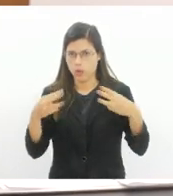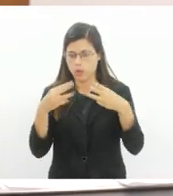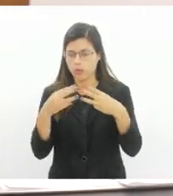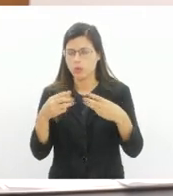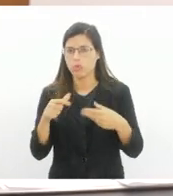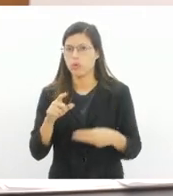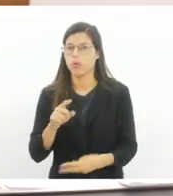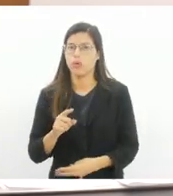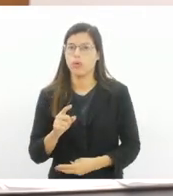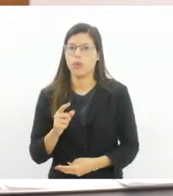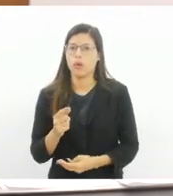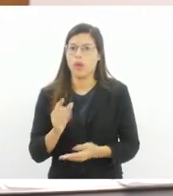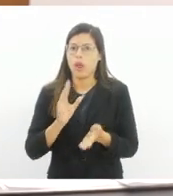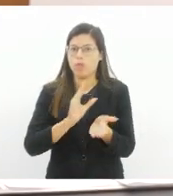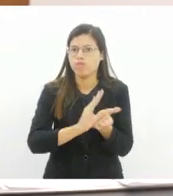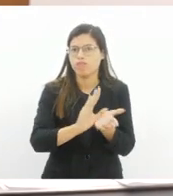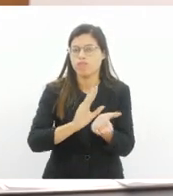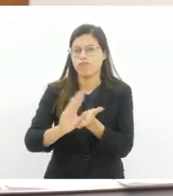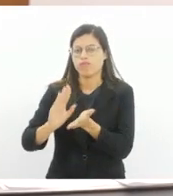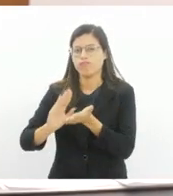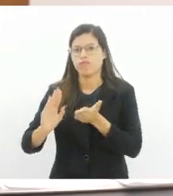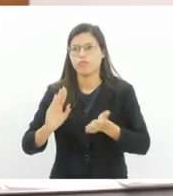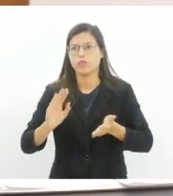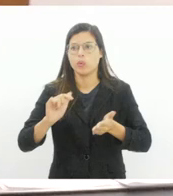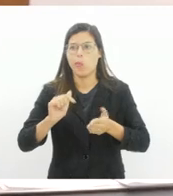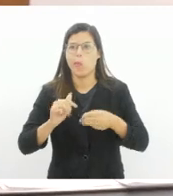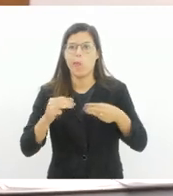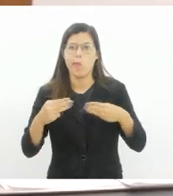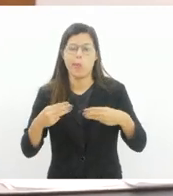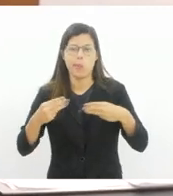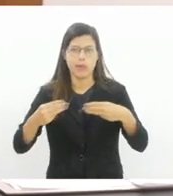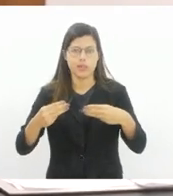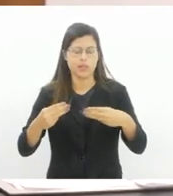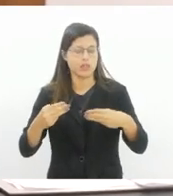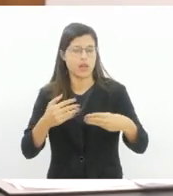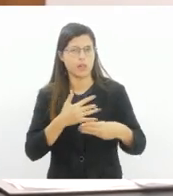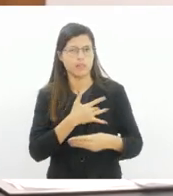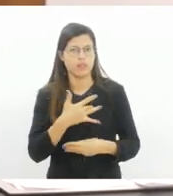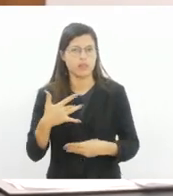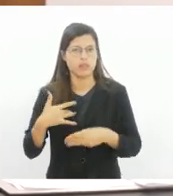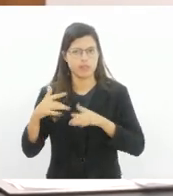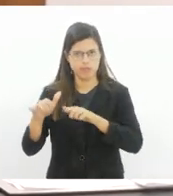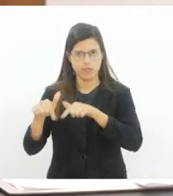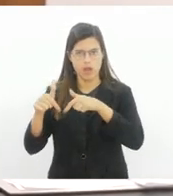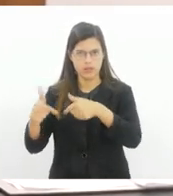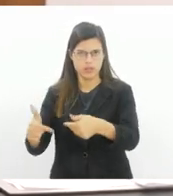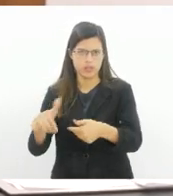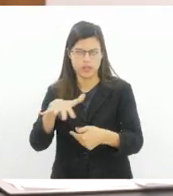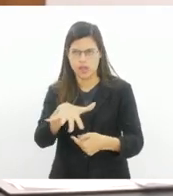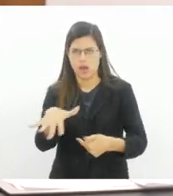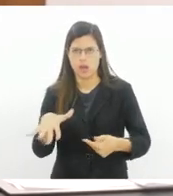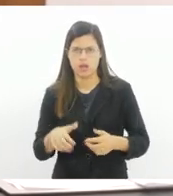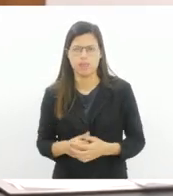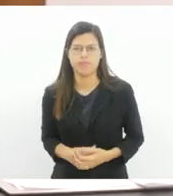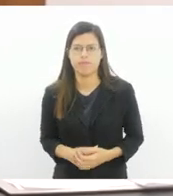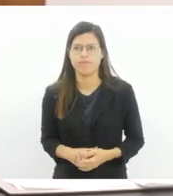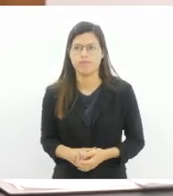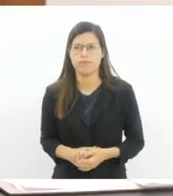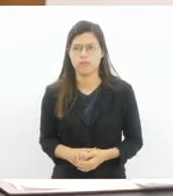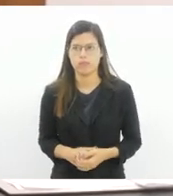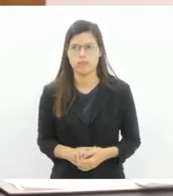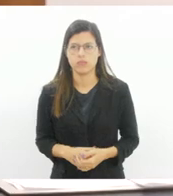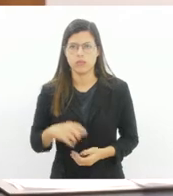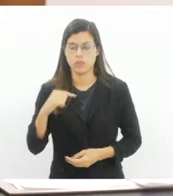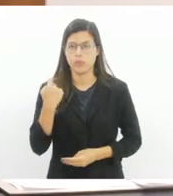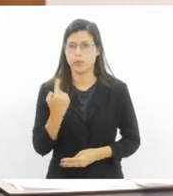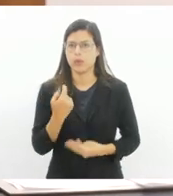pouco recurso para o Ministério da Saúde atuar nesta questão. Eu acho que essa é uma questão que a gente